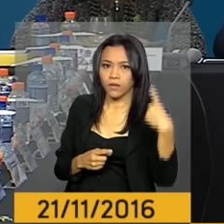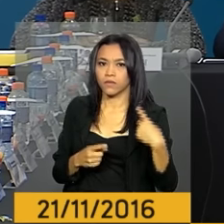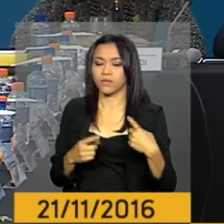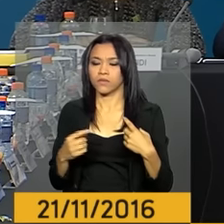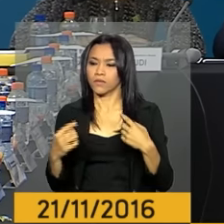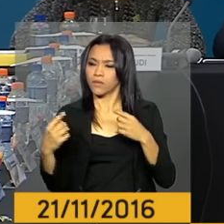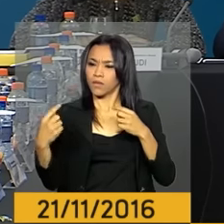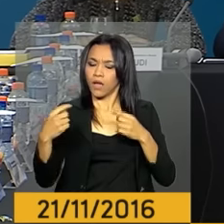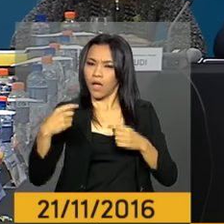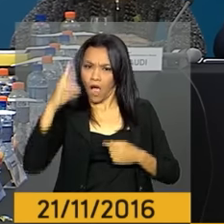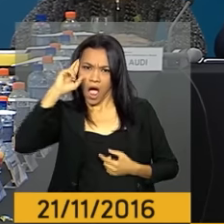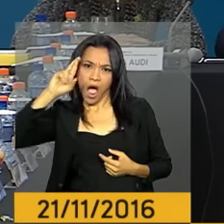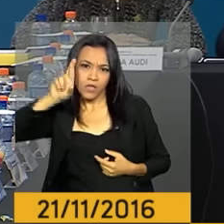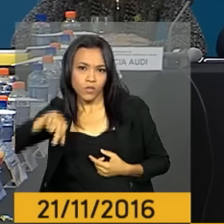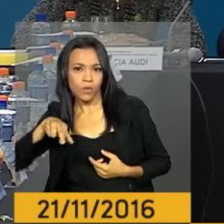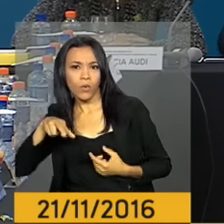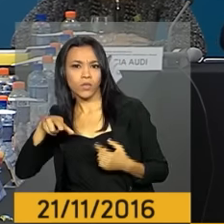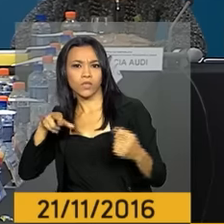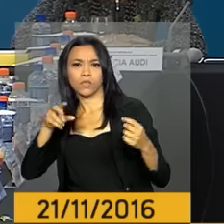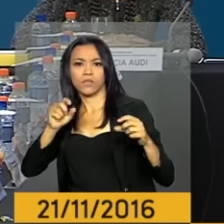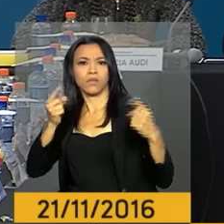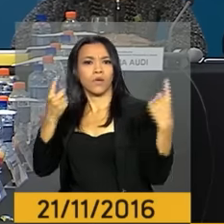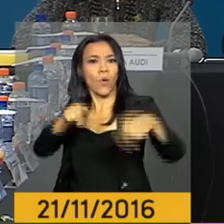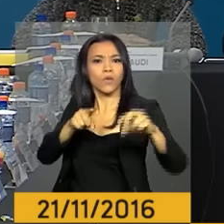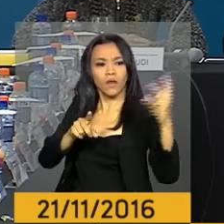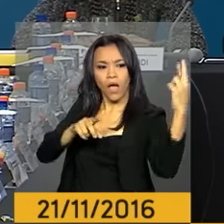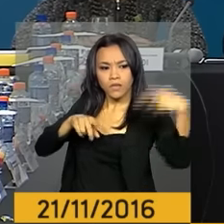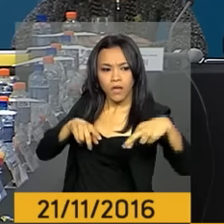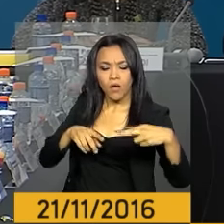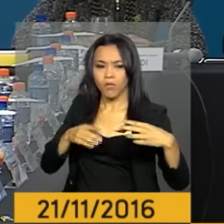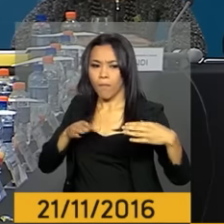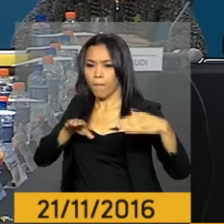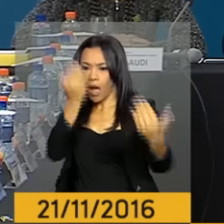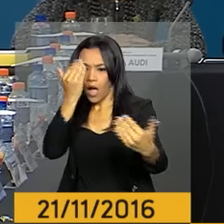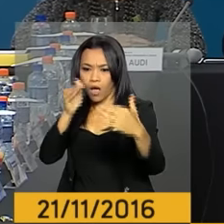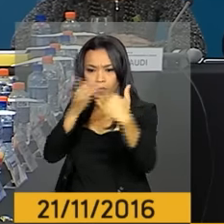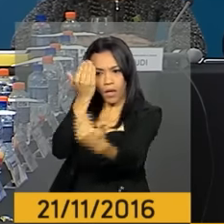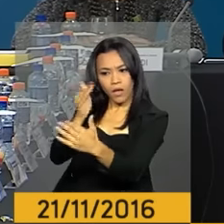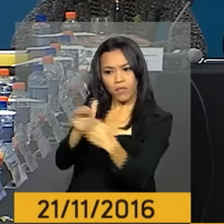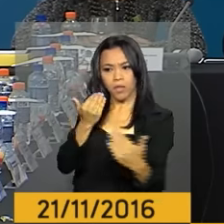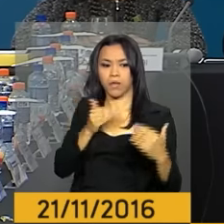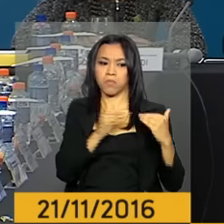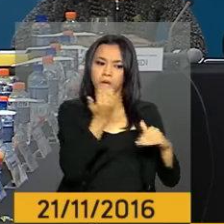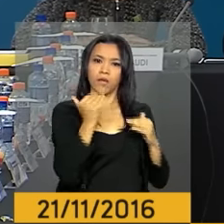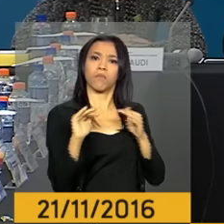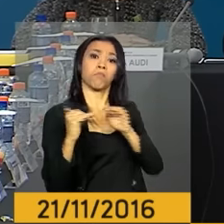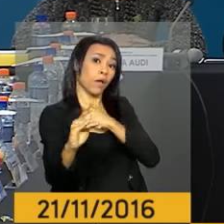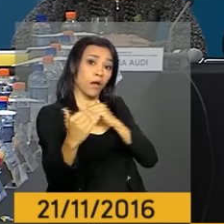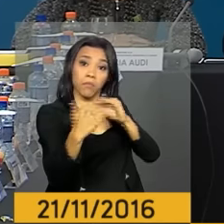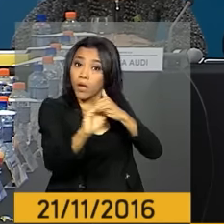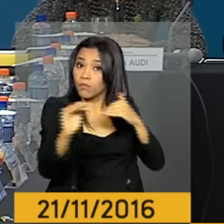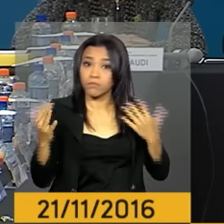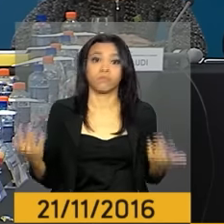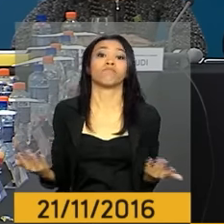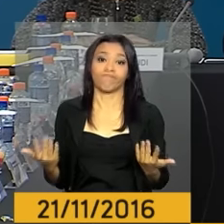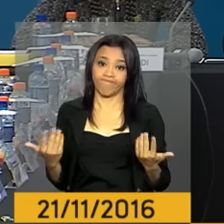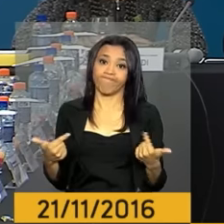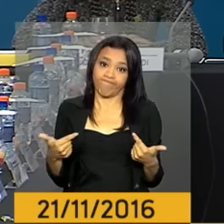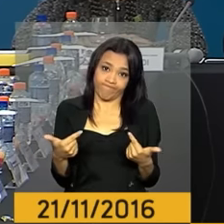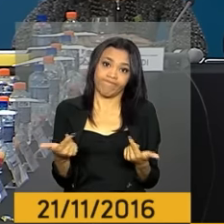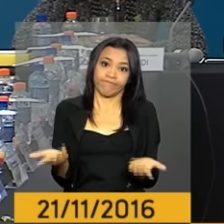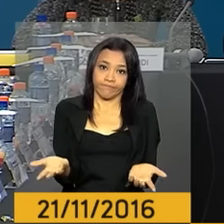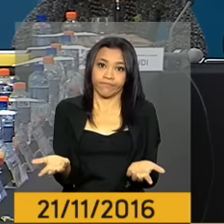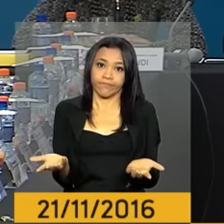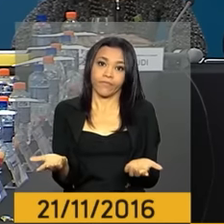lança razões contra razões, em que você lança argumentos contra argumentos.